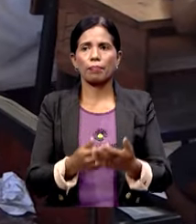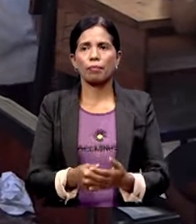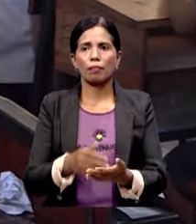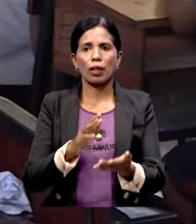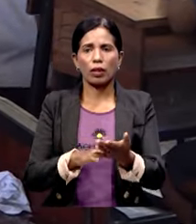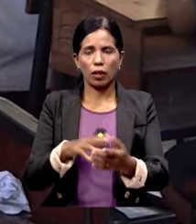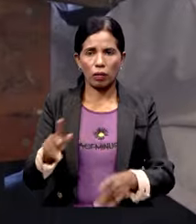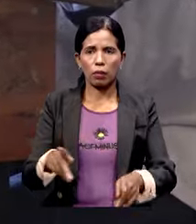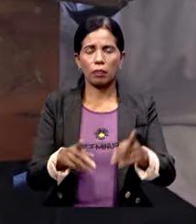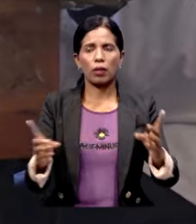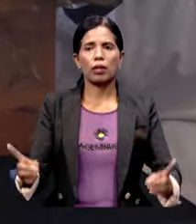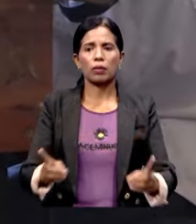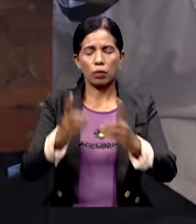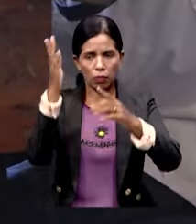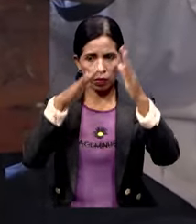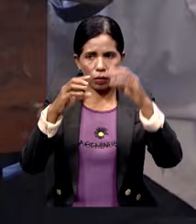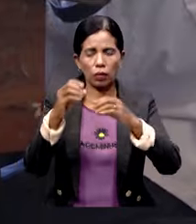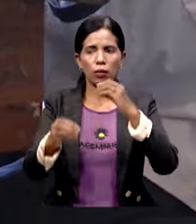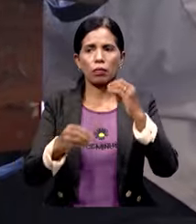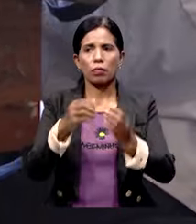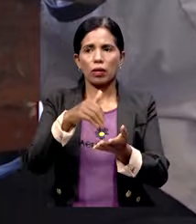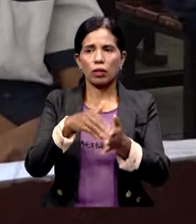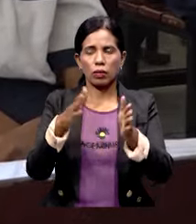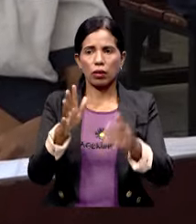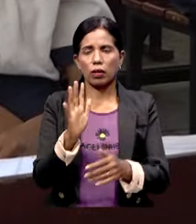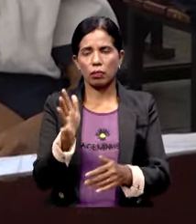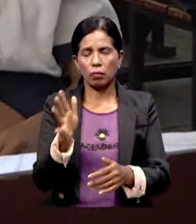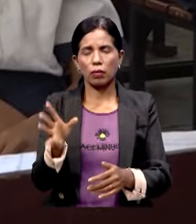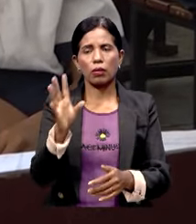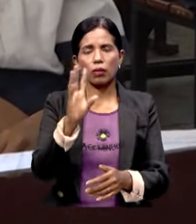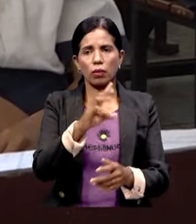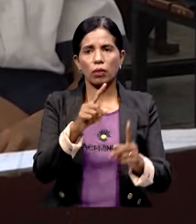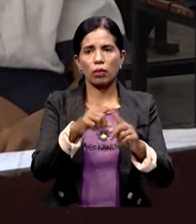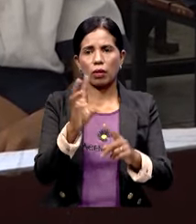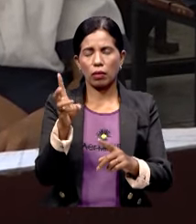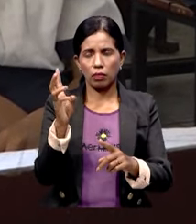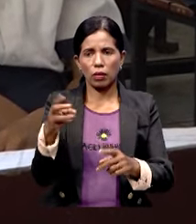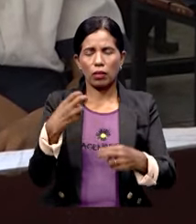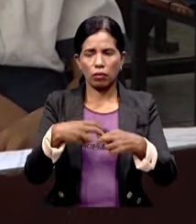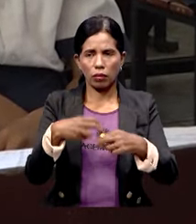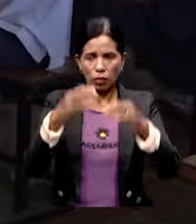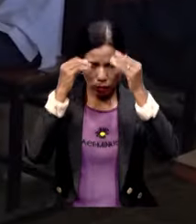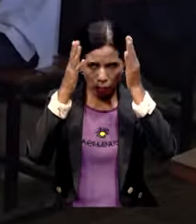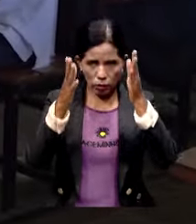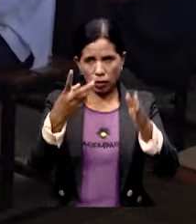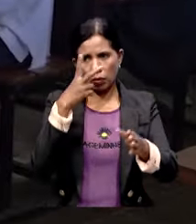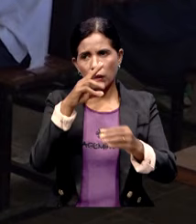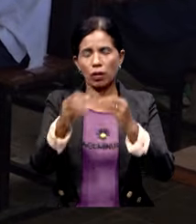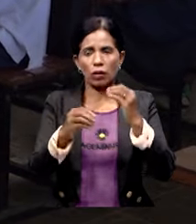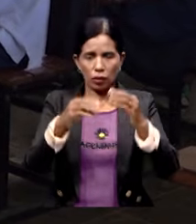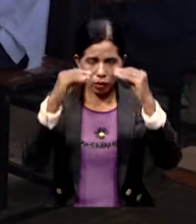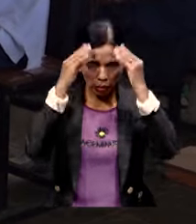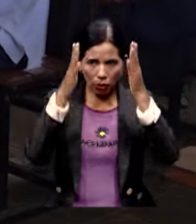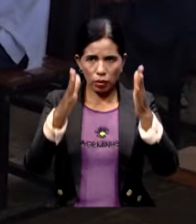pública enfrenta problema com a vaca da sala estudante lima nulo tone nulo, onde dificulta o professor sira a tu controla e o